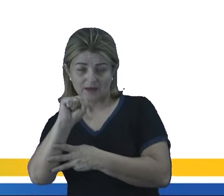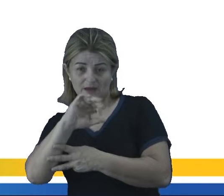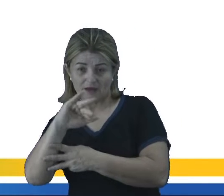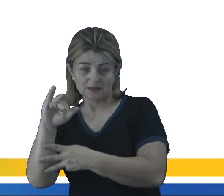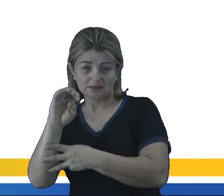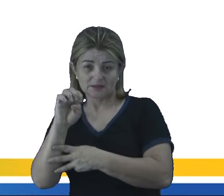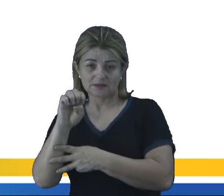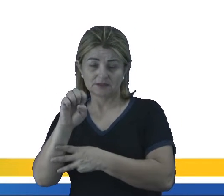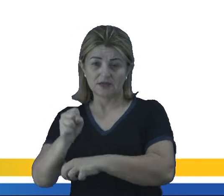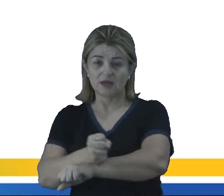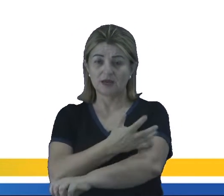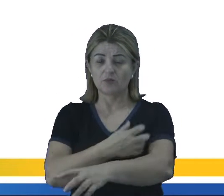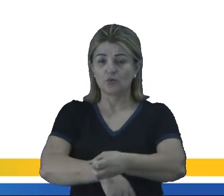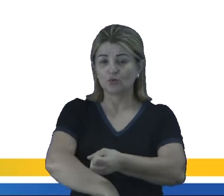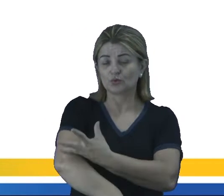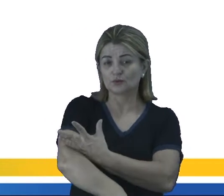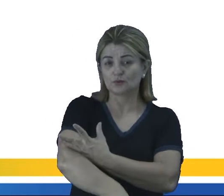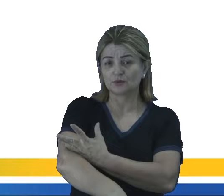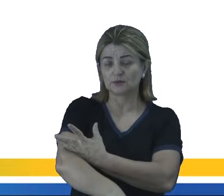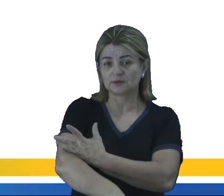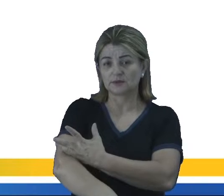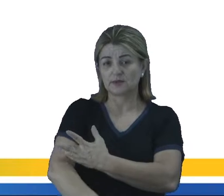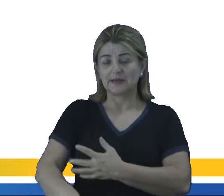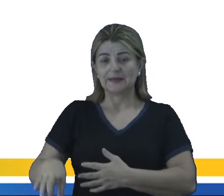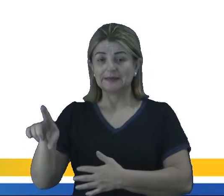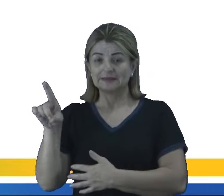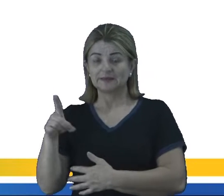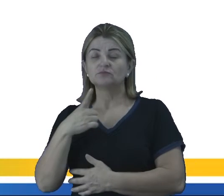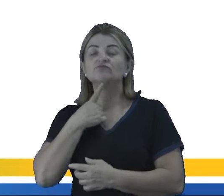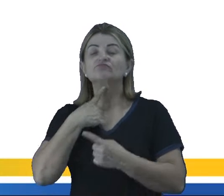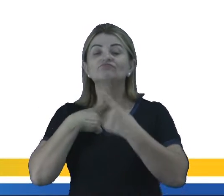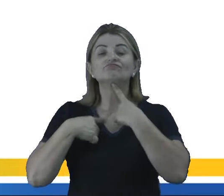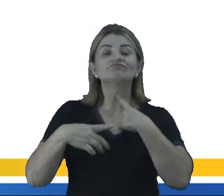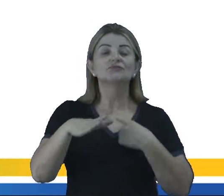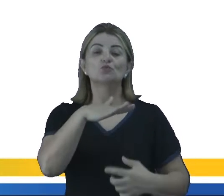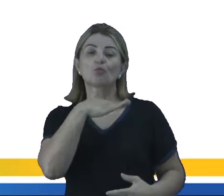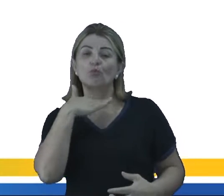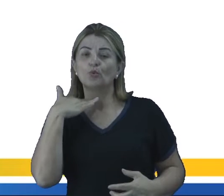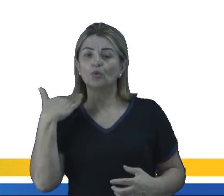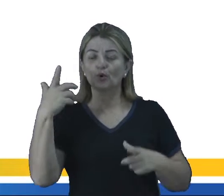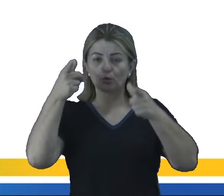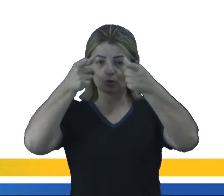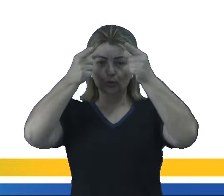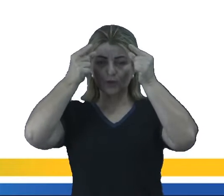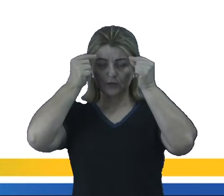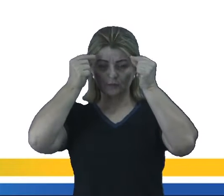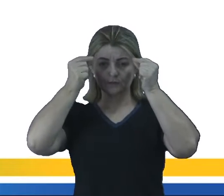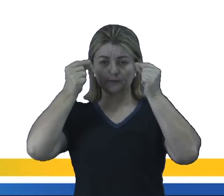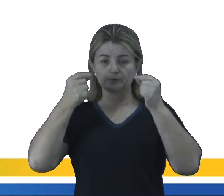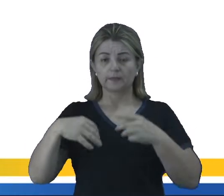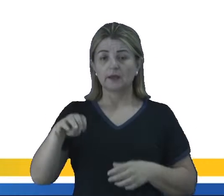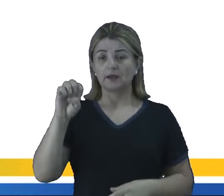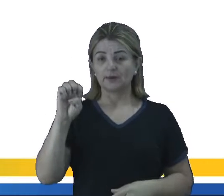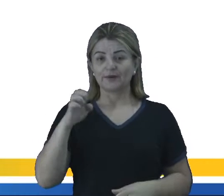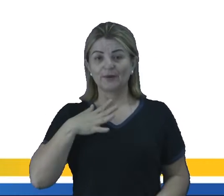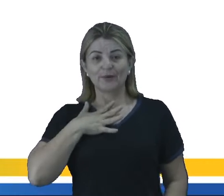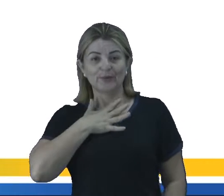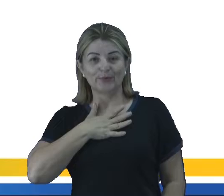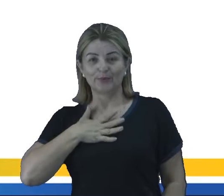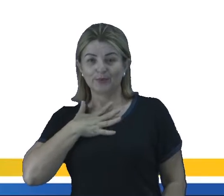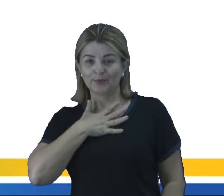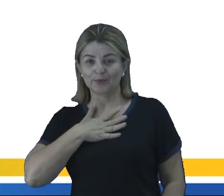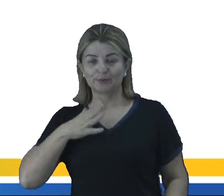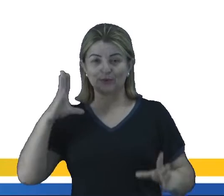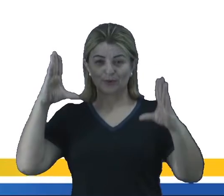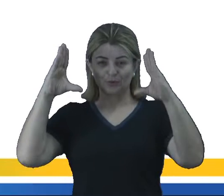a leitura é primordial. Primeiro, porque você vai aprender a fazer uma leitura mais direcionada para a